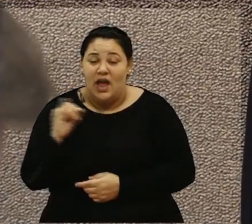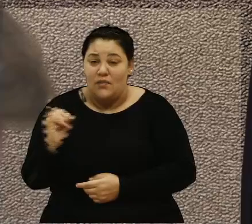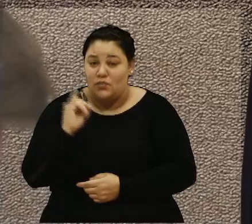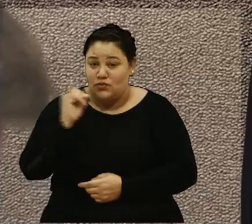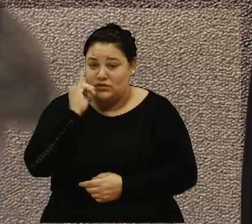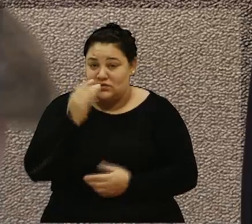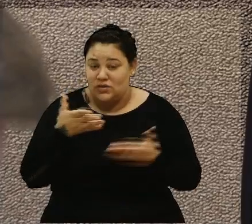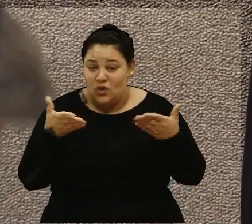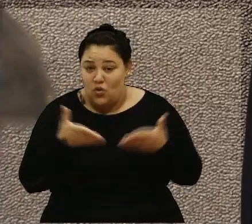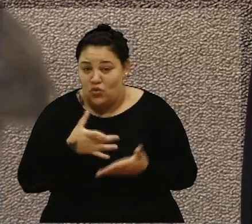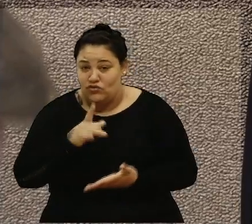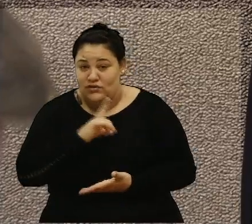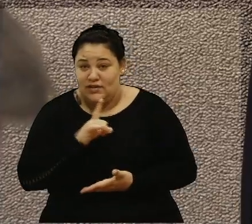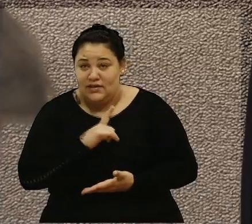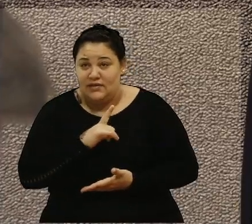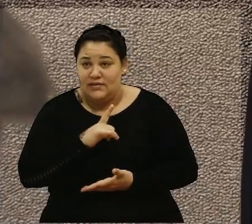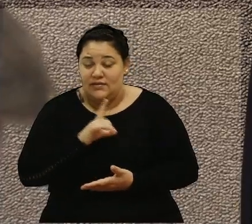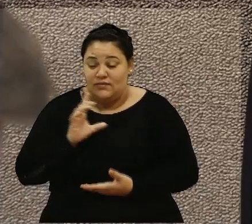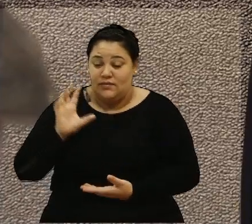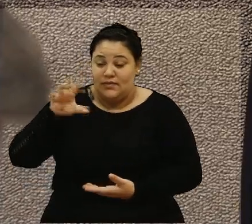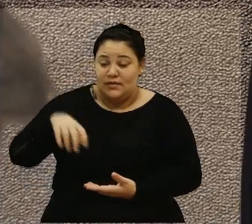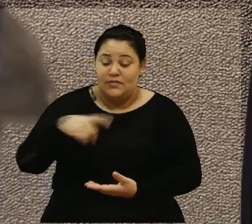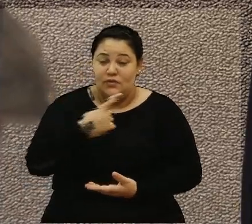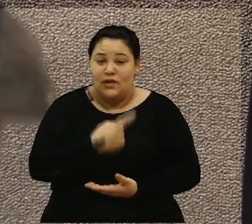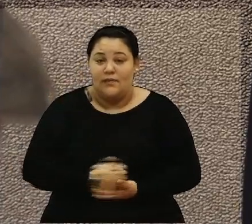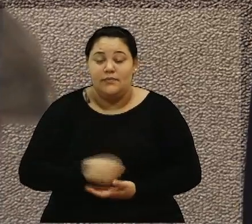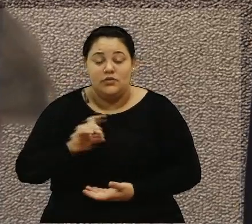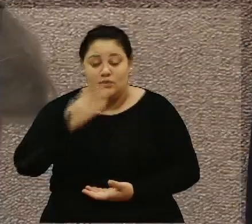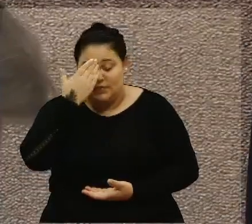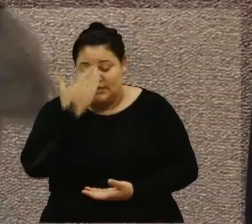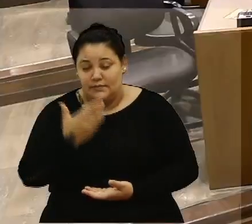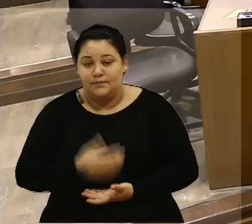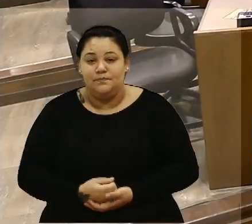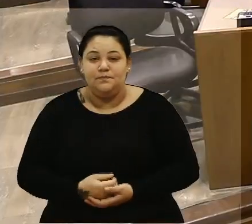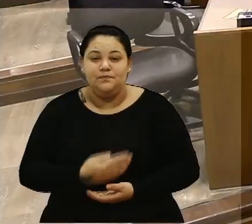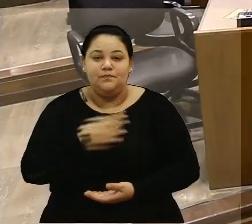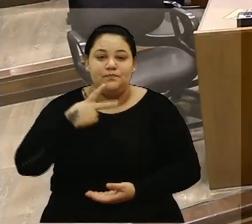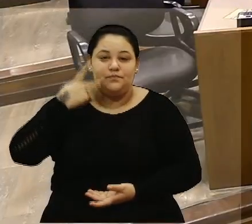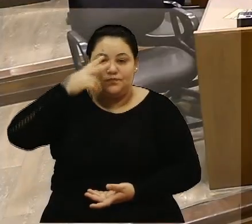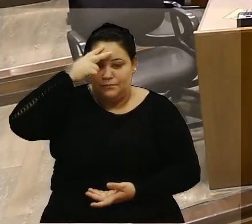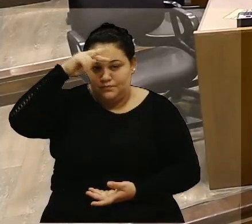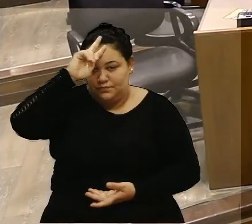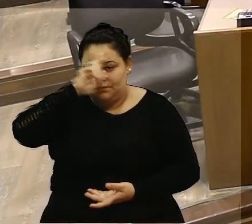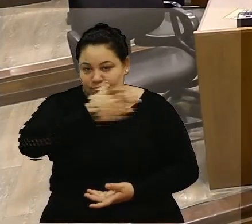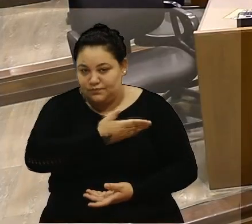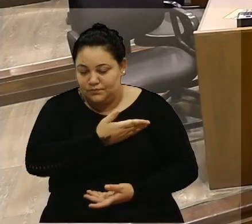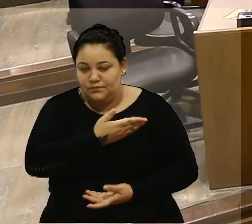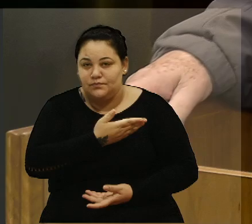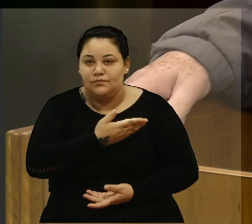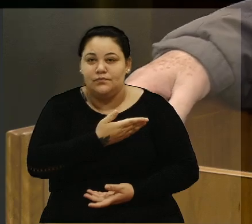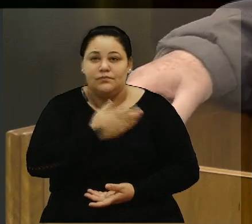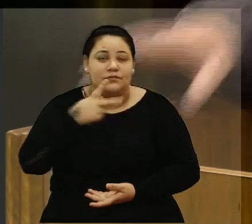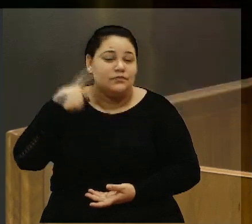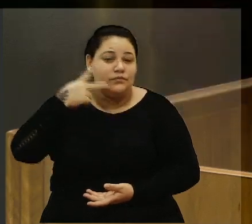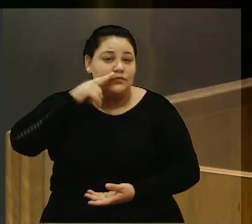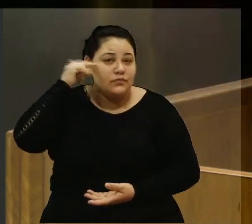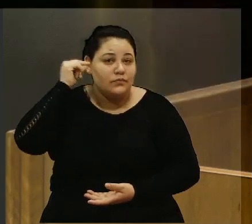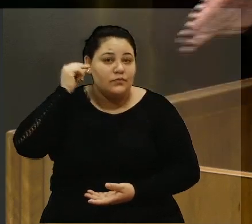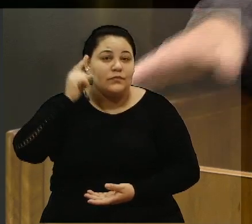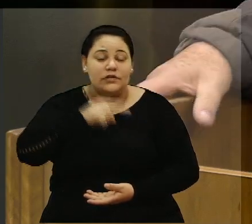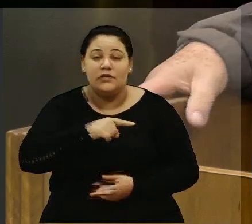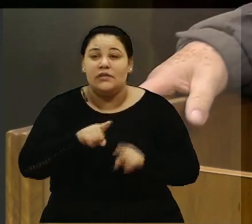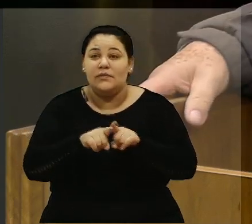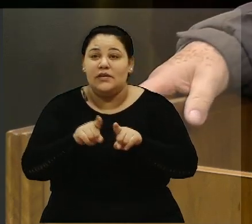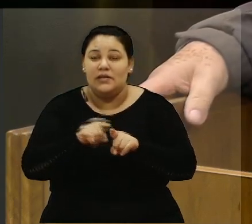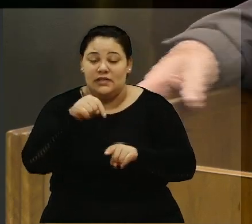hoje tem aquele departamento lá. É isso. Obrigado. Vereador Edson, eu tenho... E, vereador Aldonei, nessas